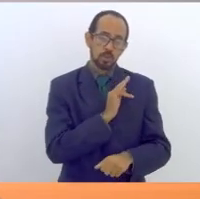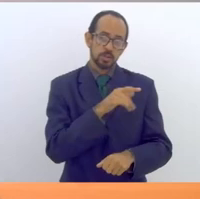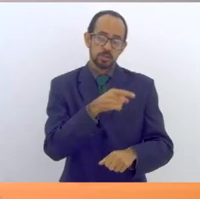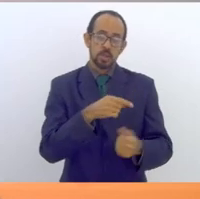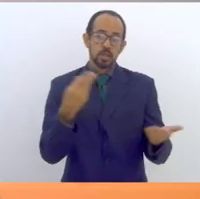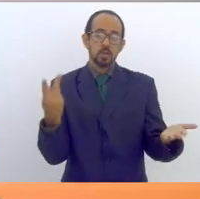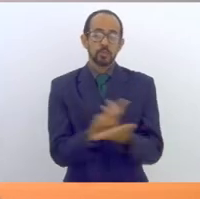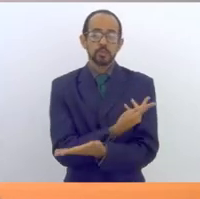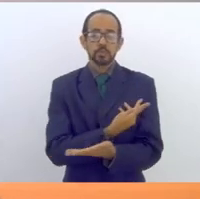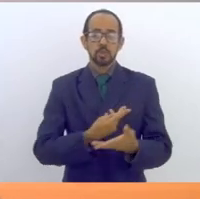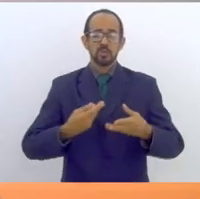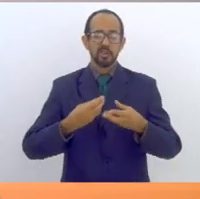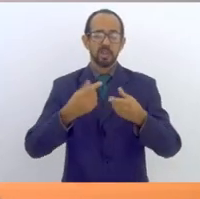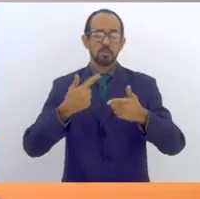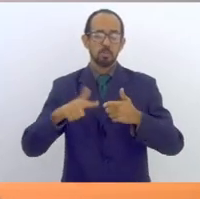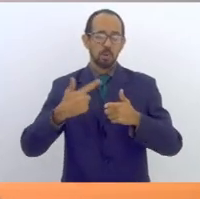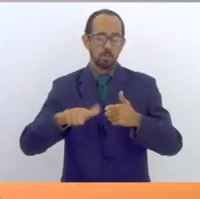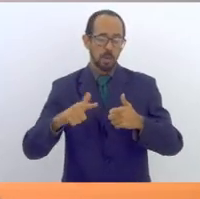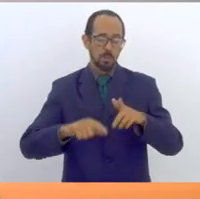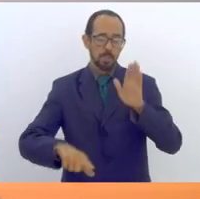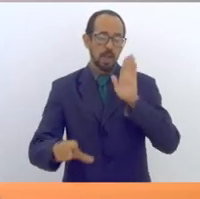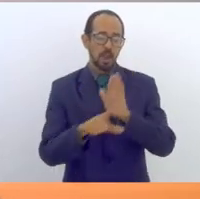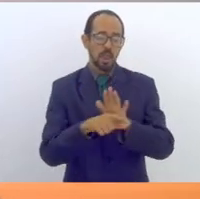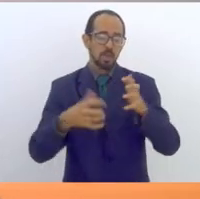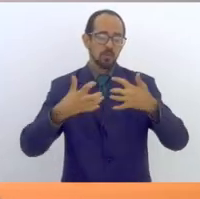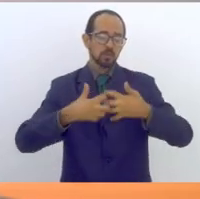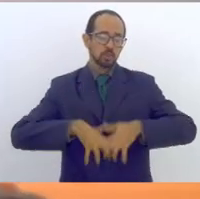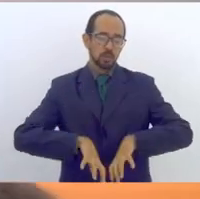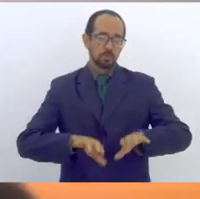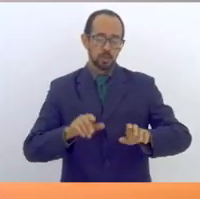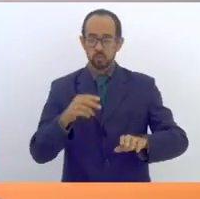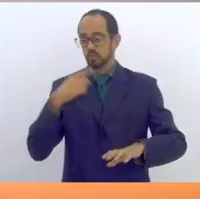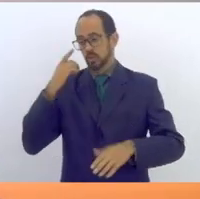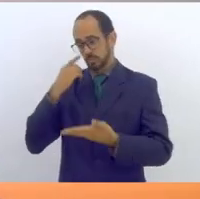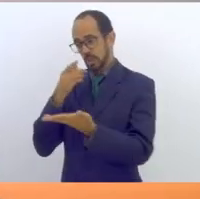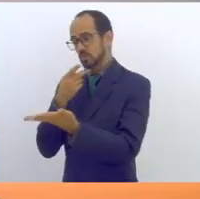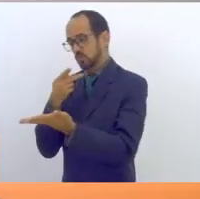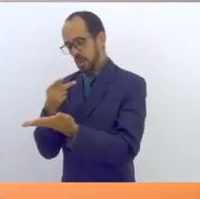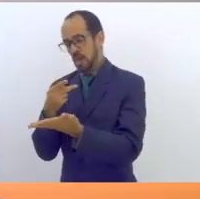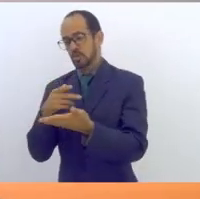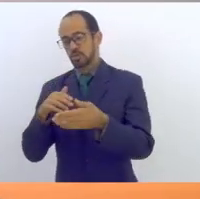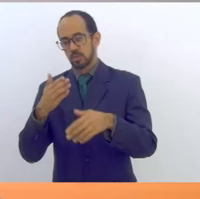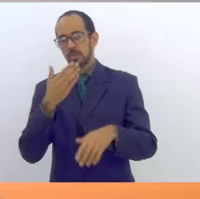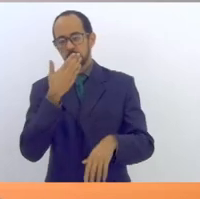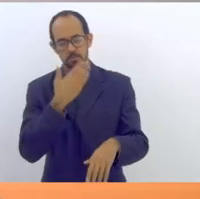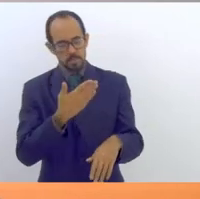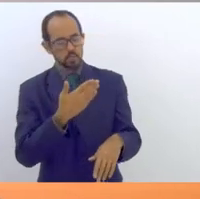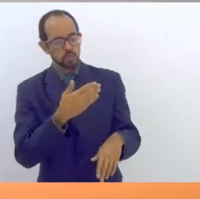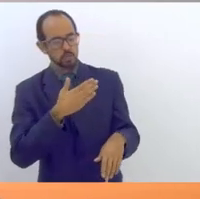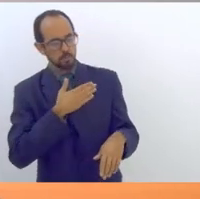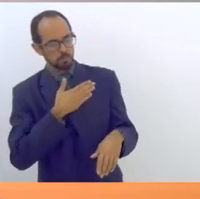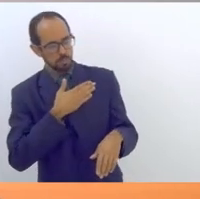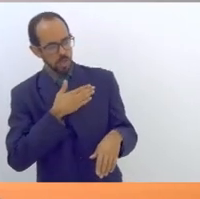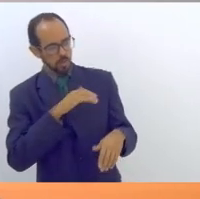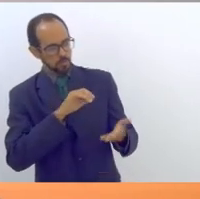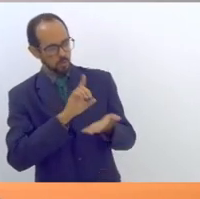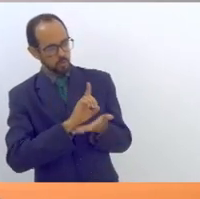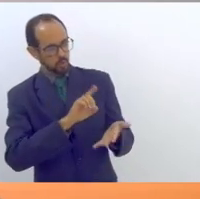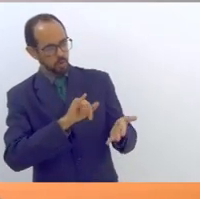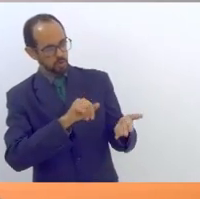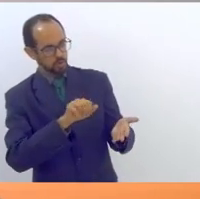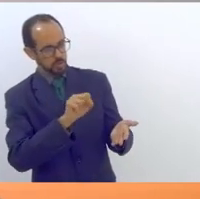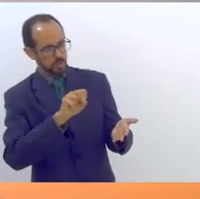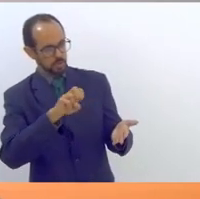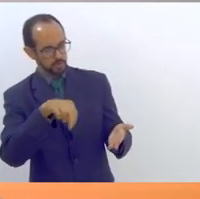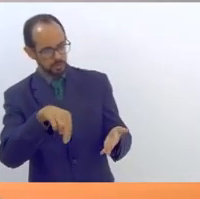aquele desgaste que houve aqui na lei orgânica trazido aqui para os deputados então fica esse pedido aí para o Dr Jansen pra gestão do Dr Fernando